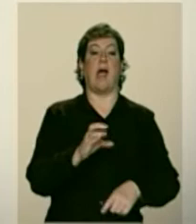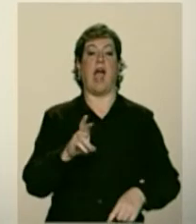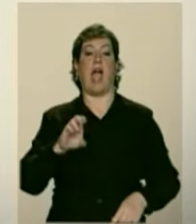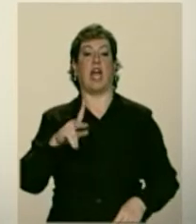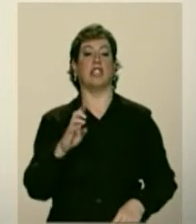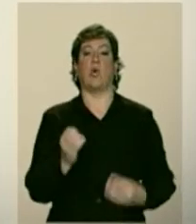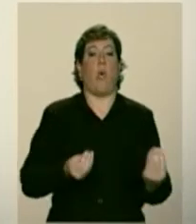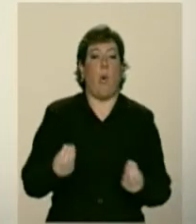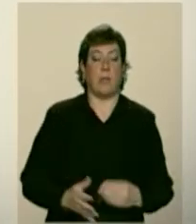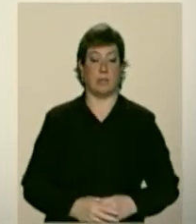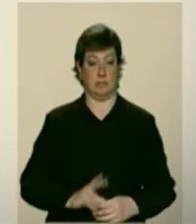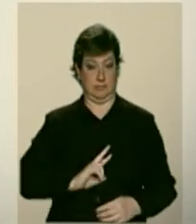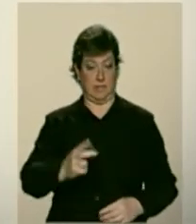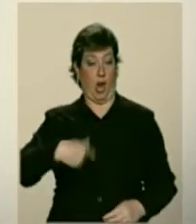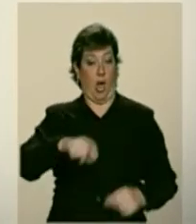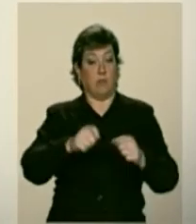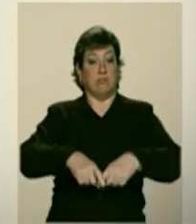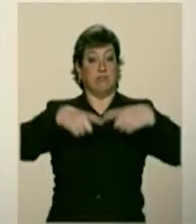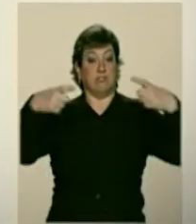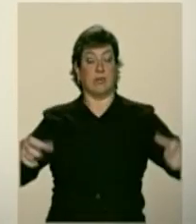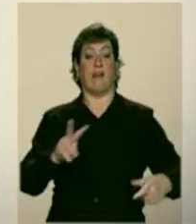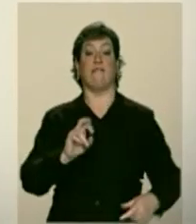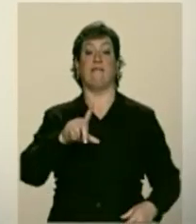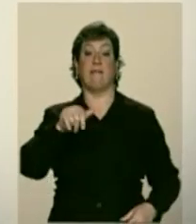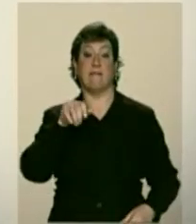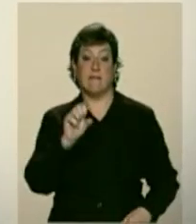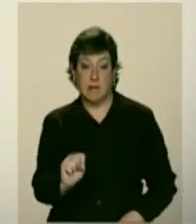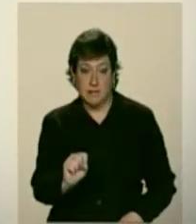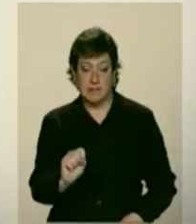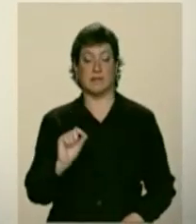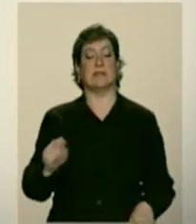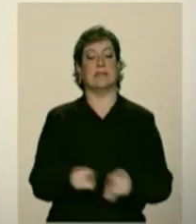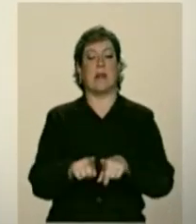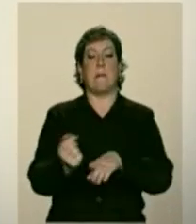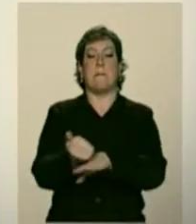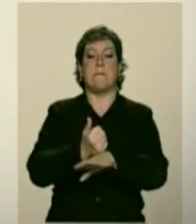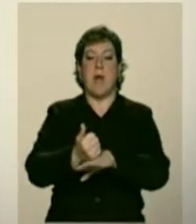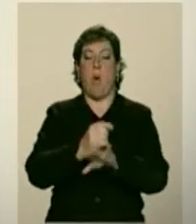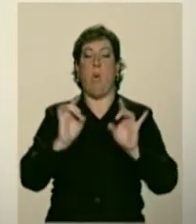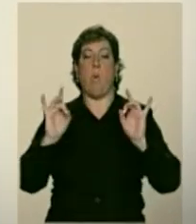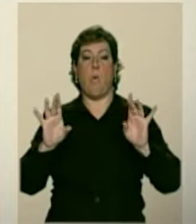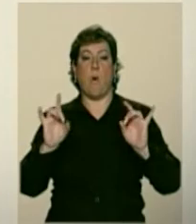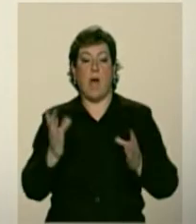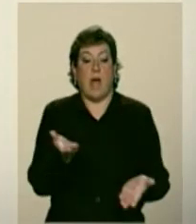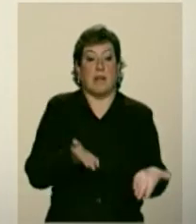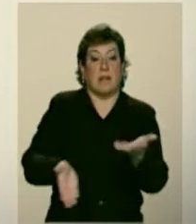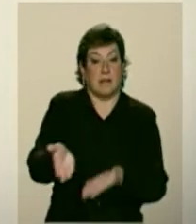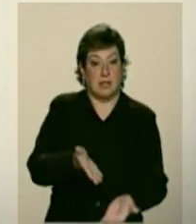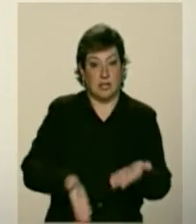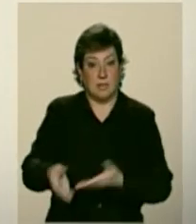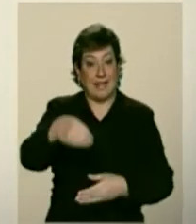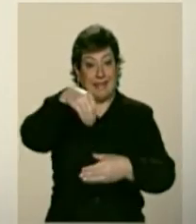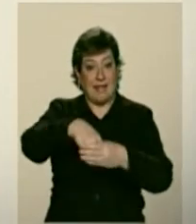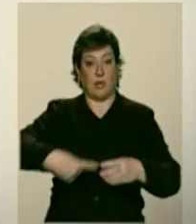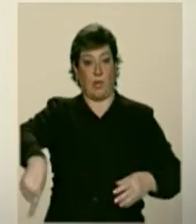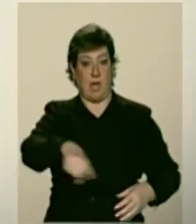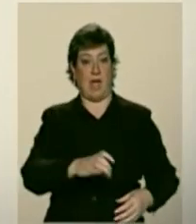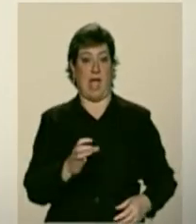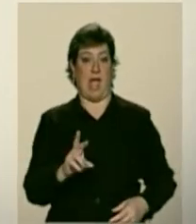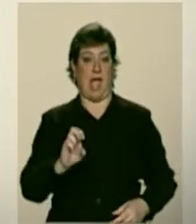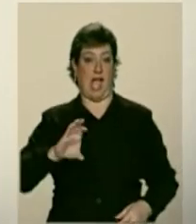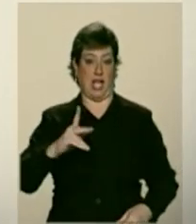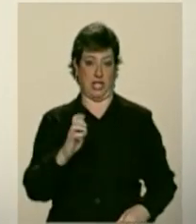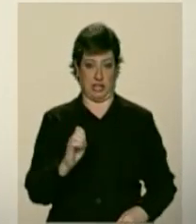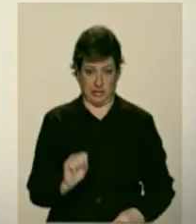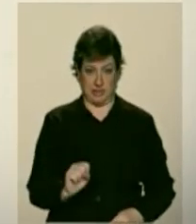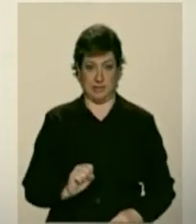nós vamos aumentar o número de vagas e vamos melhorar a qualidade do atendimento nessas creches.